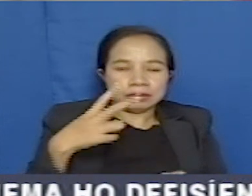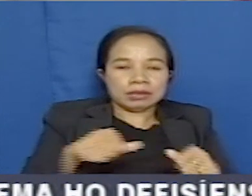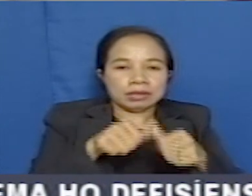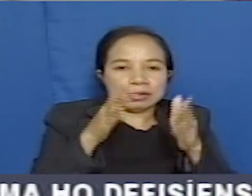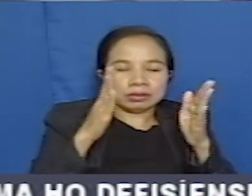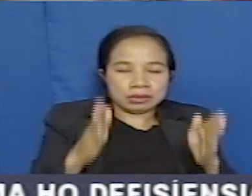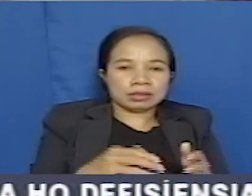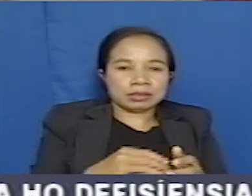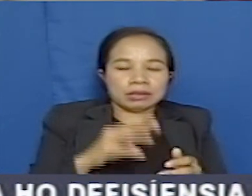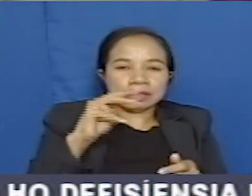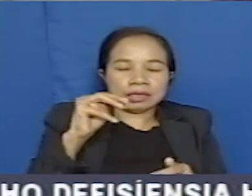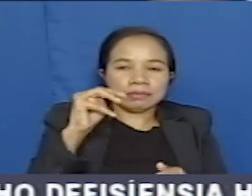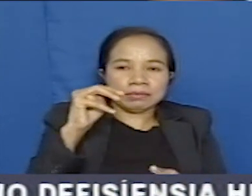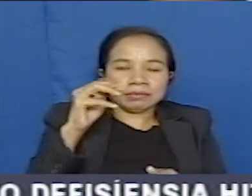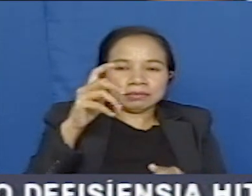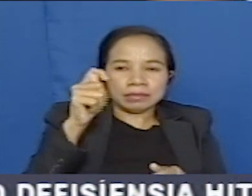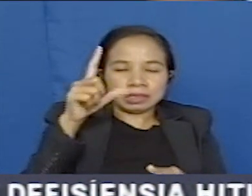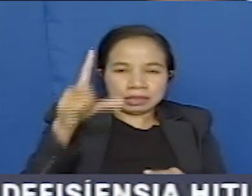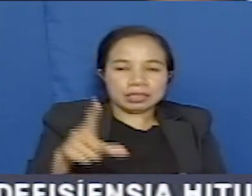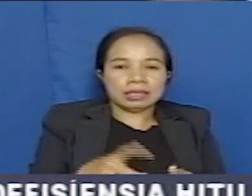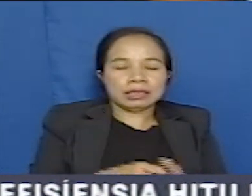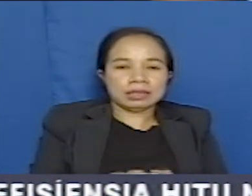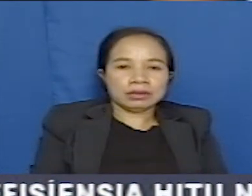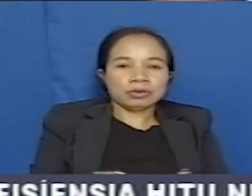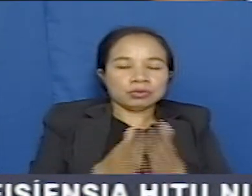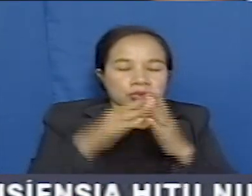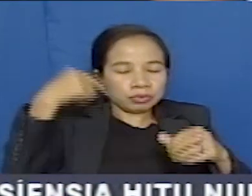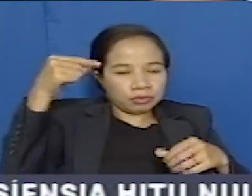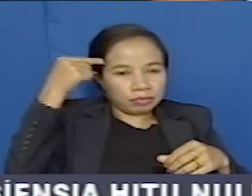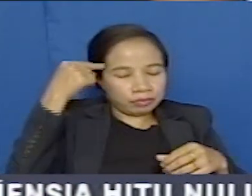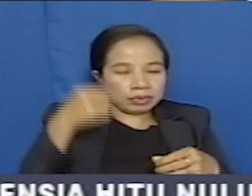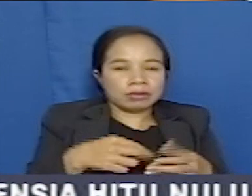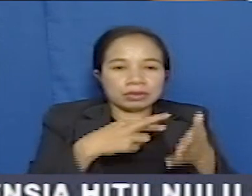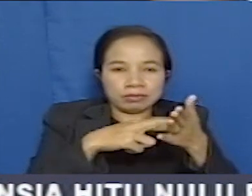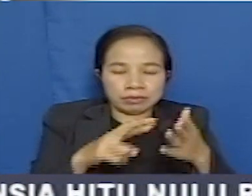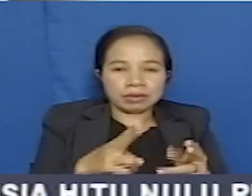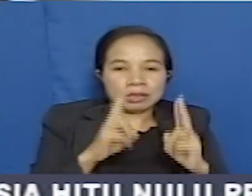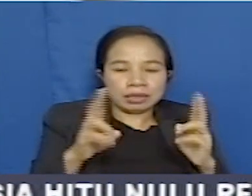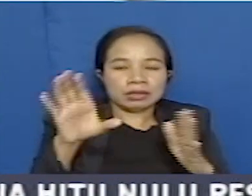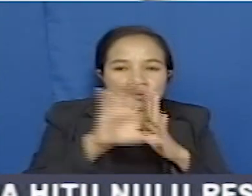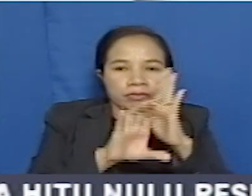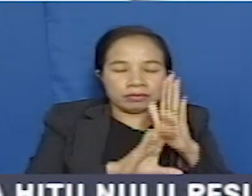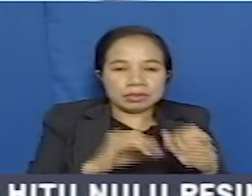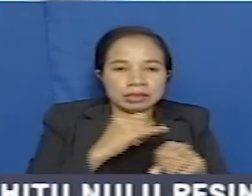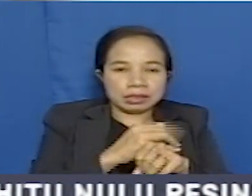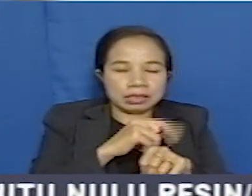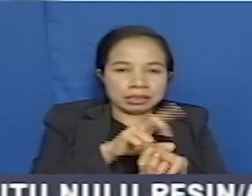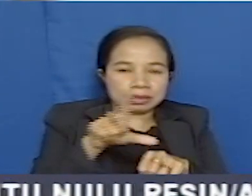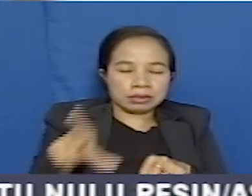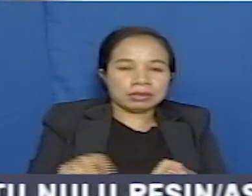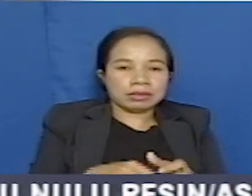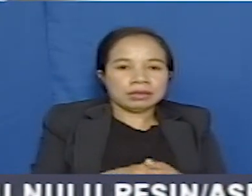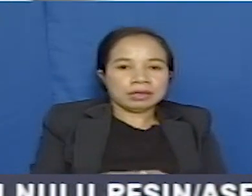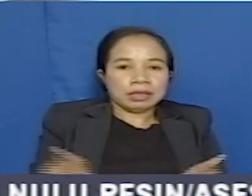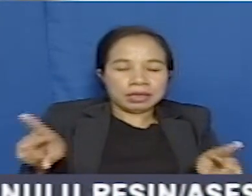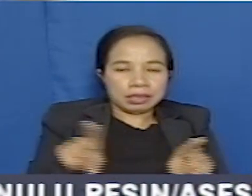Associação Marinheiro Timor-Leste, Mona Lisa Marçal, exige governo a ratifica a lei Convenção Internacional a